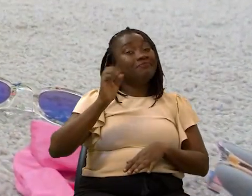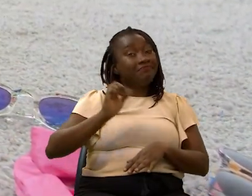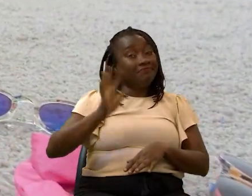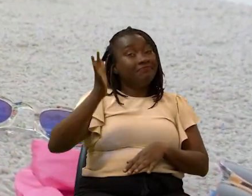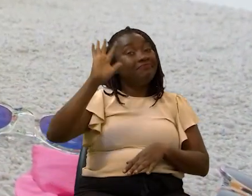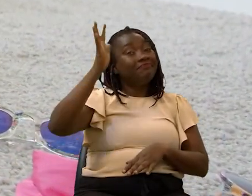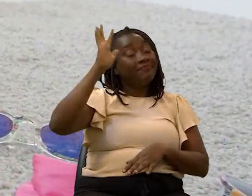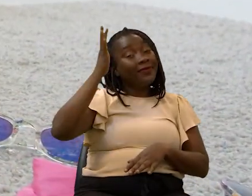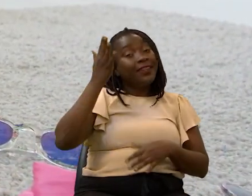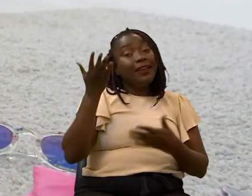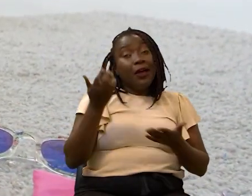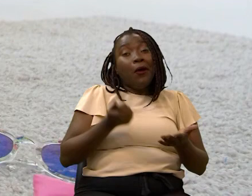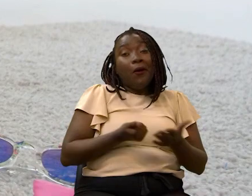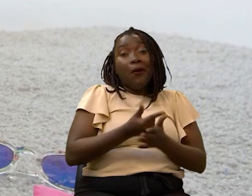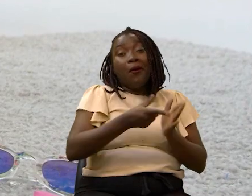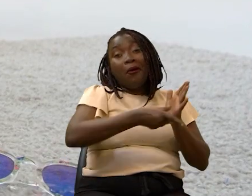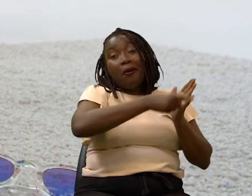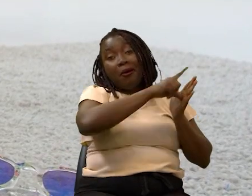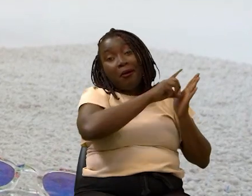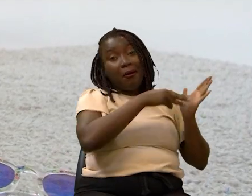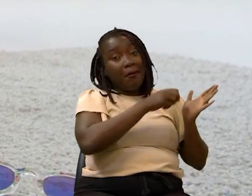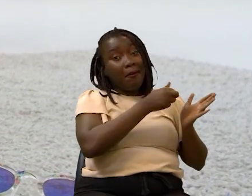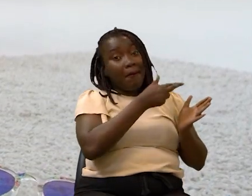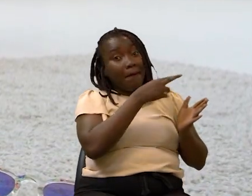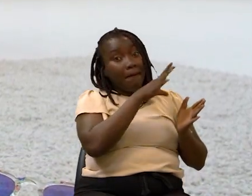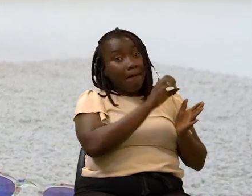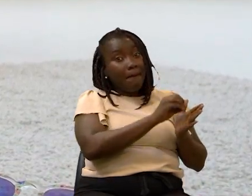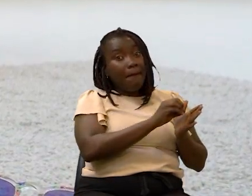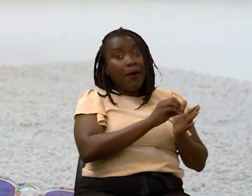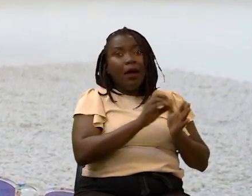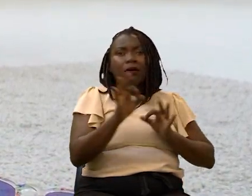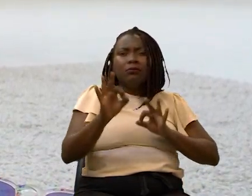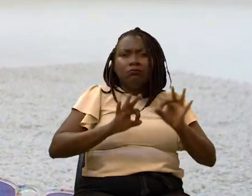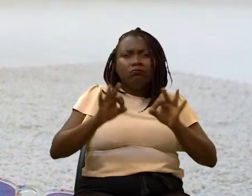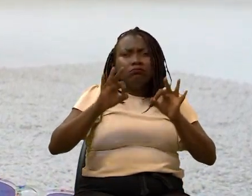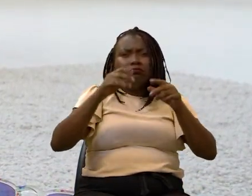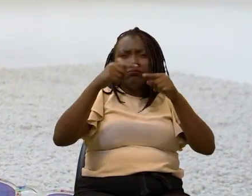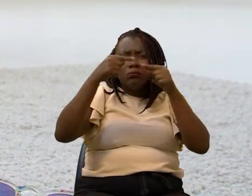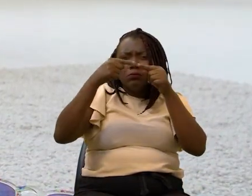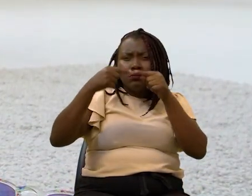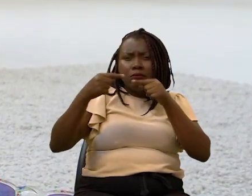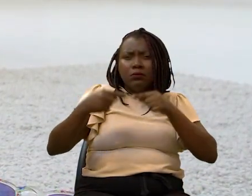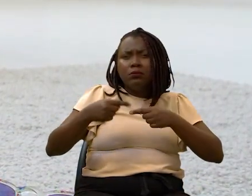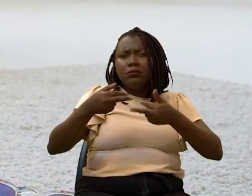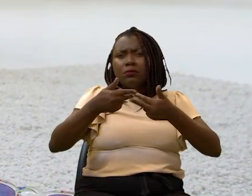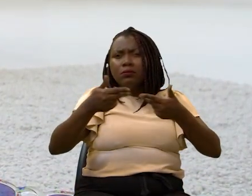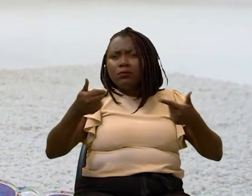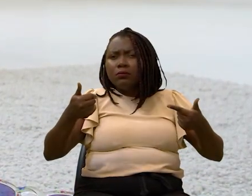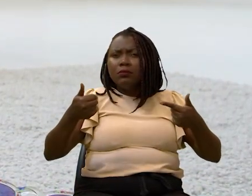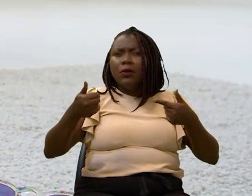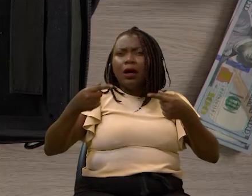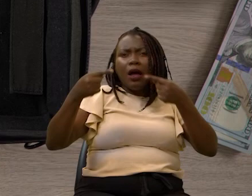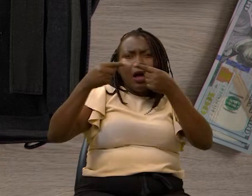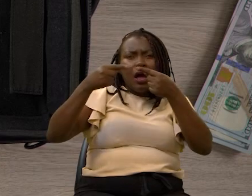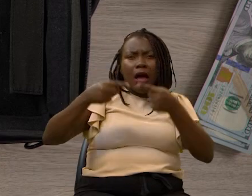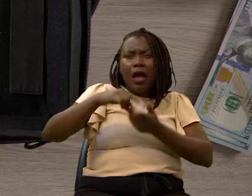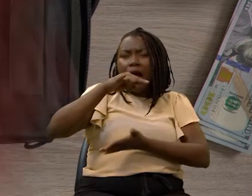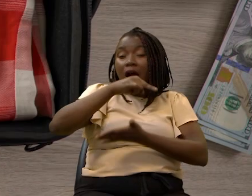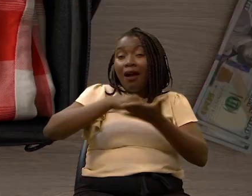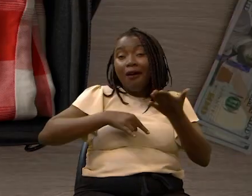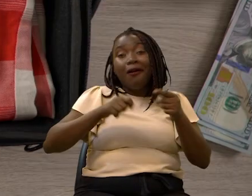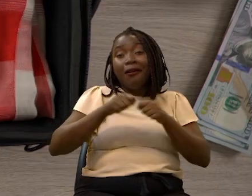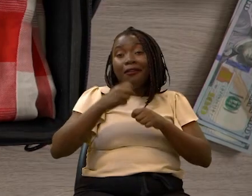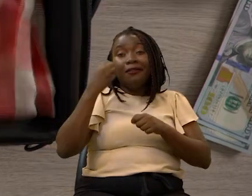mais salgado. Então, comprar desde março, compramos em março, vamos preparando, acertando as coisas, ajustando